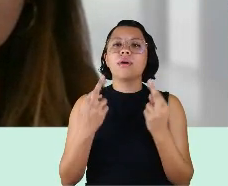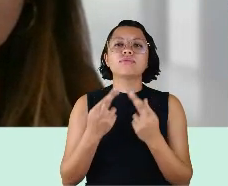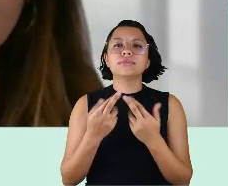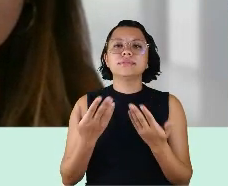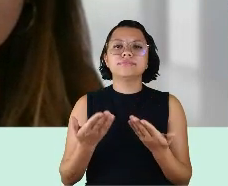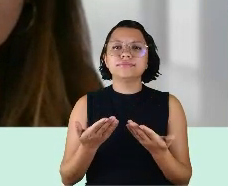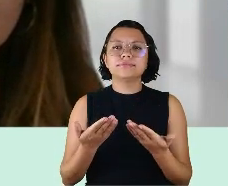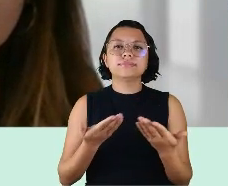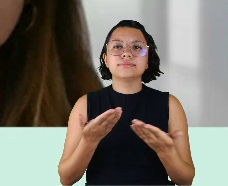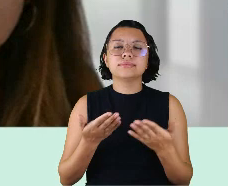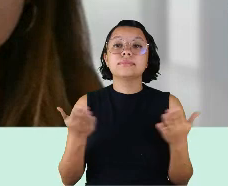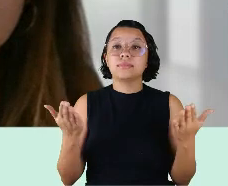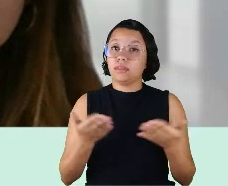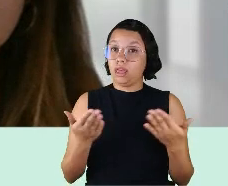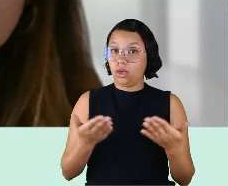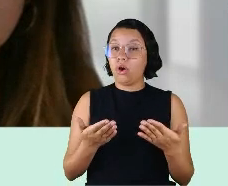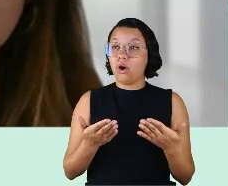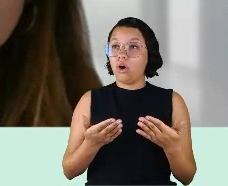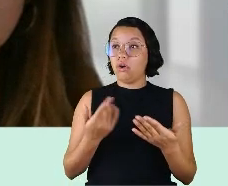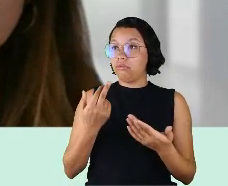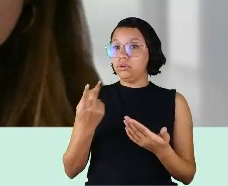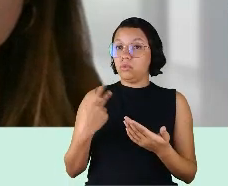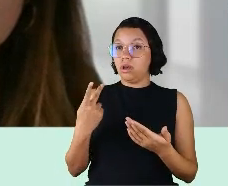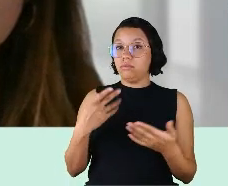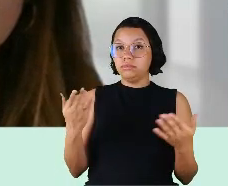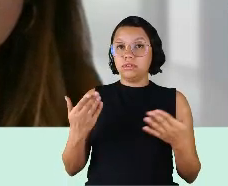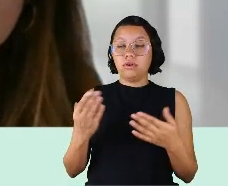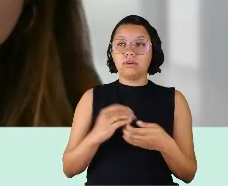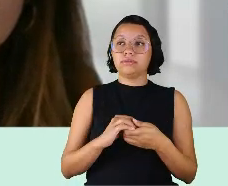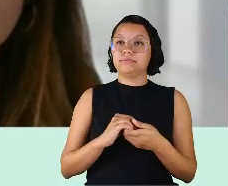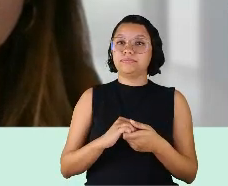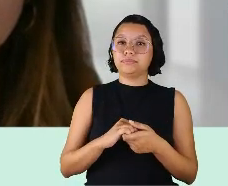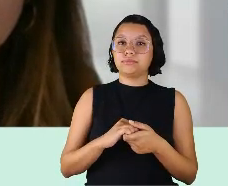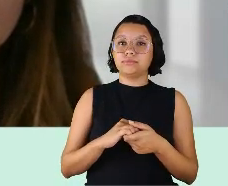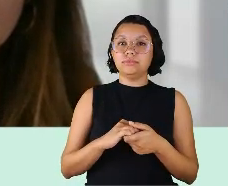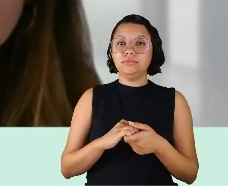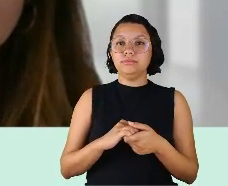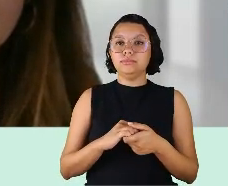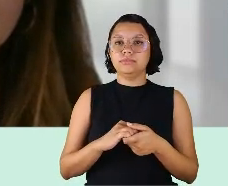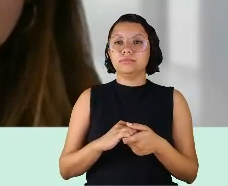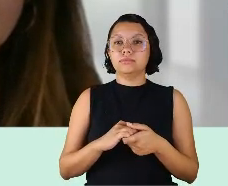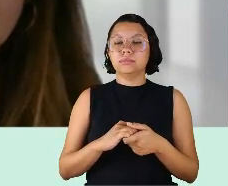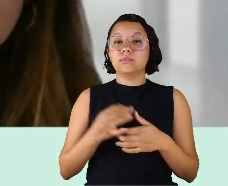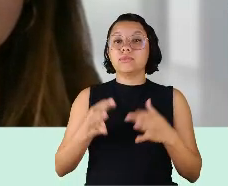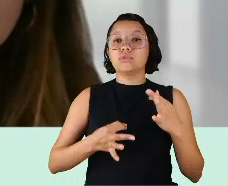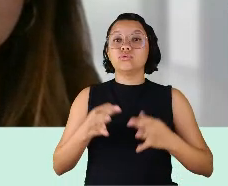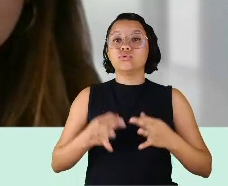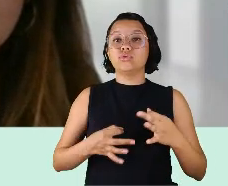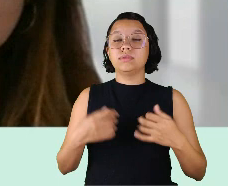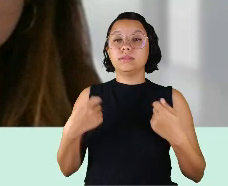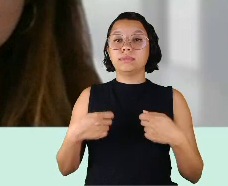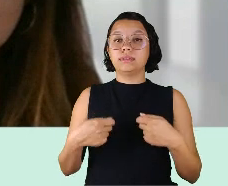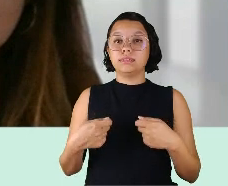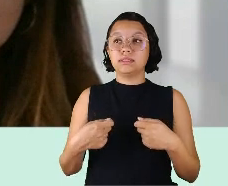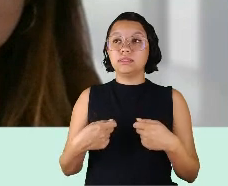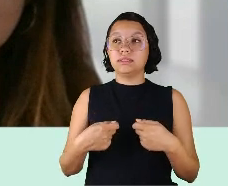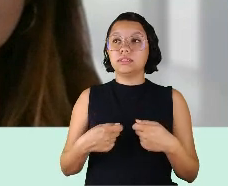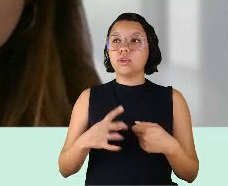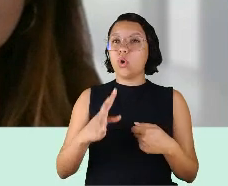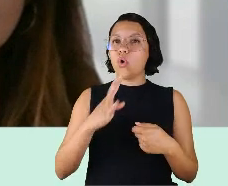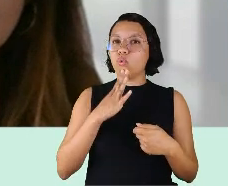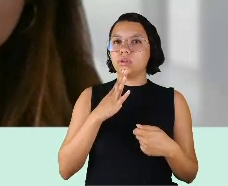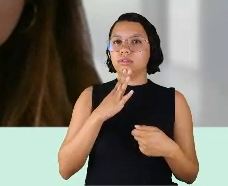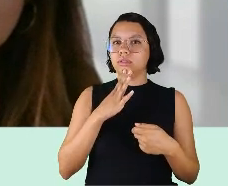reúne? Agora, a gente se reúne como nós estamos reunidos agora. O